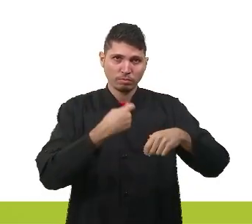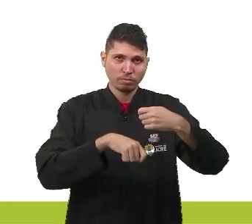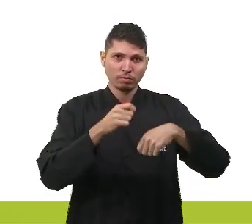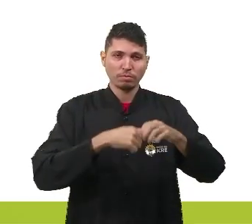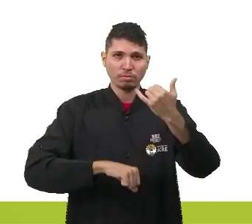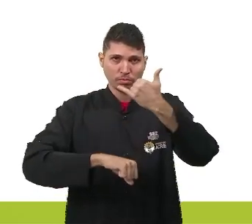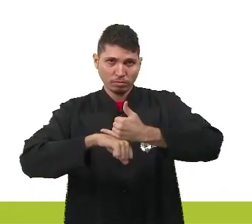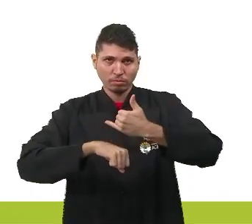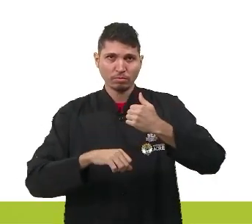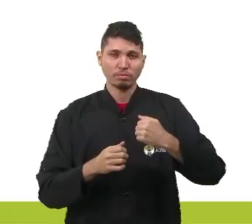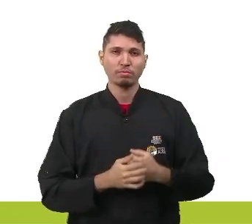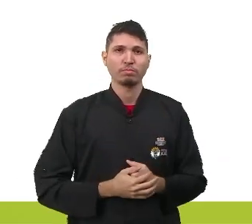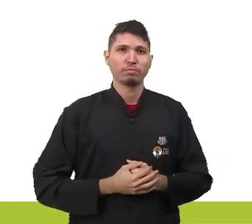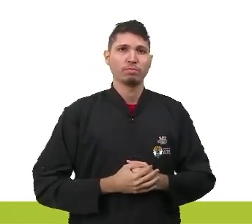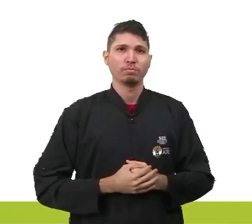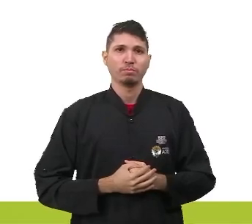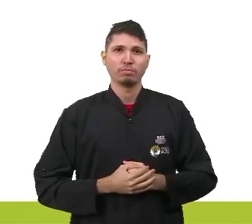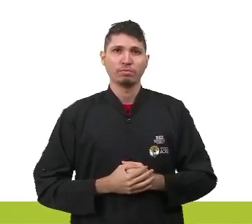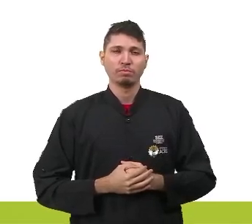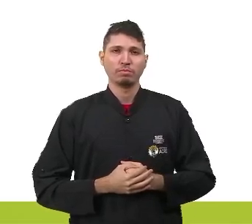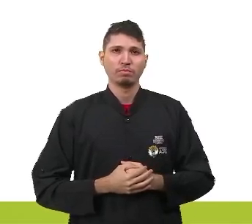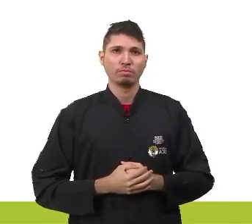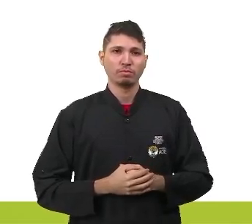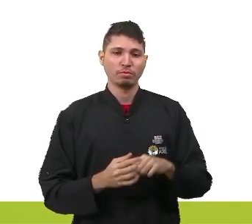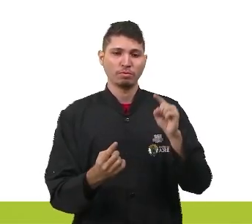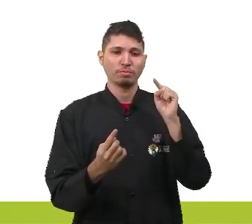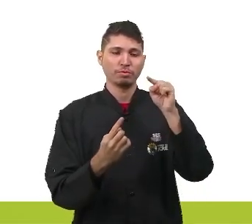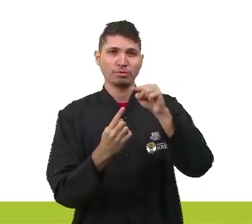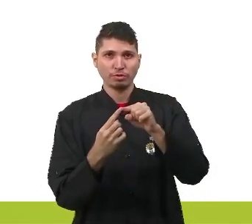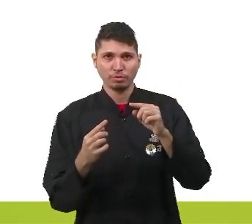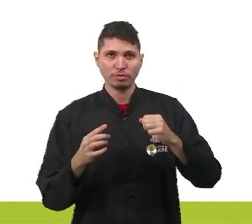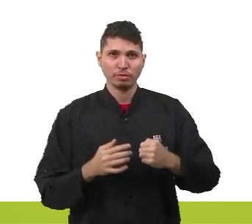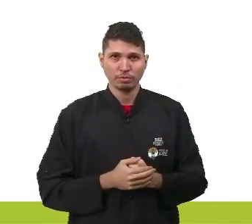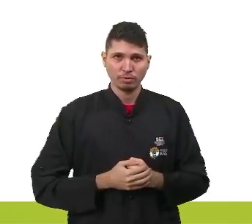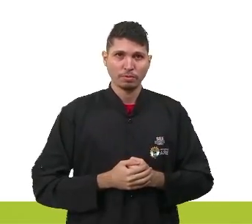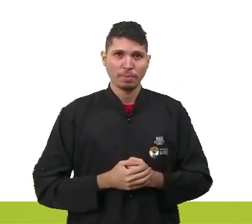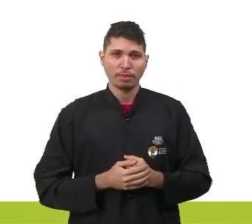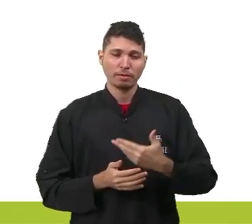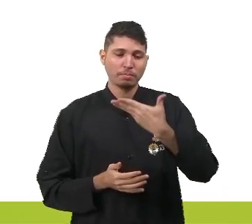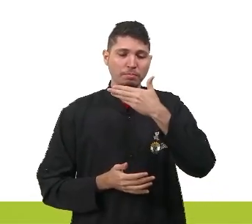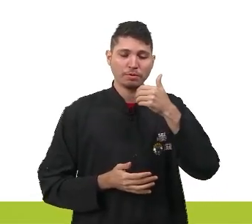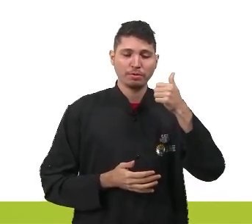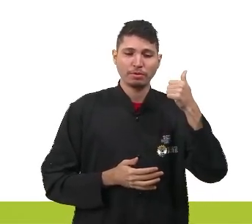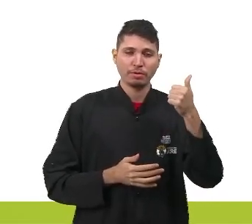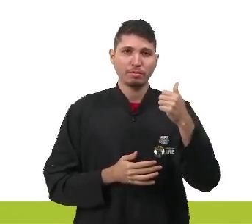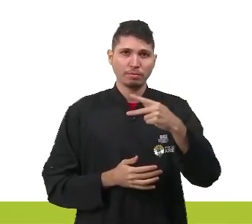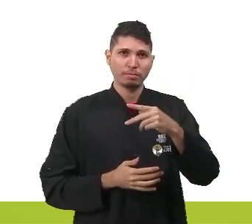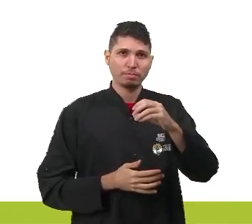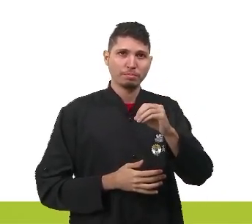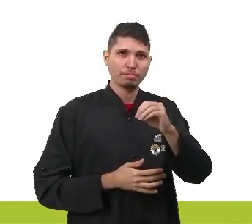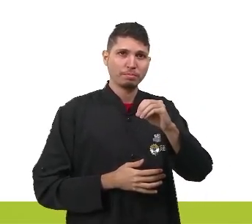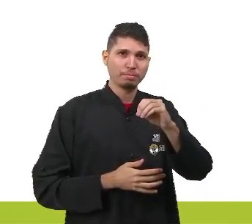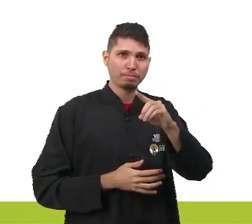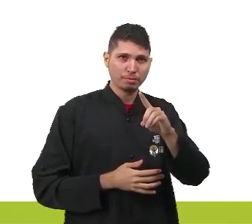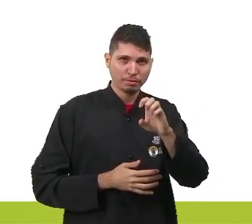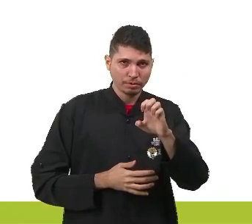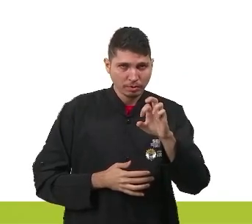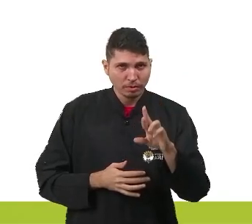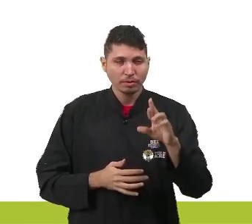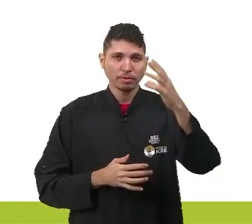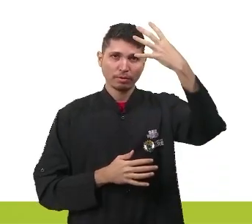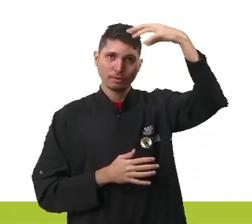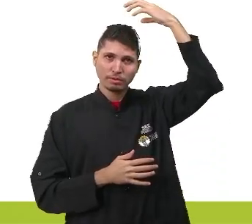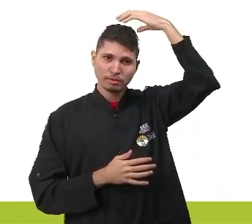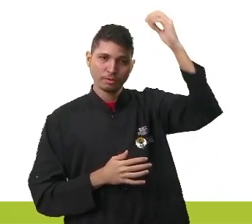metalismo. Além disso, tinha como objetivo fortalecer o poder real. Por que fortalecer o poder real? Porque quanto mais se